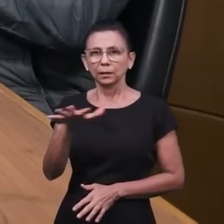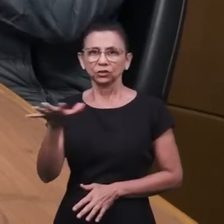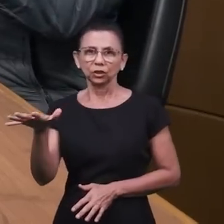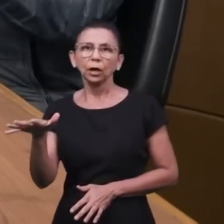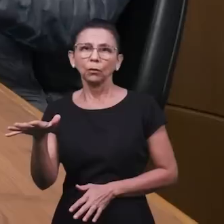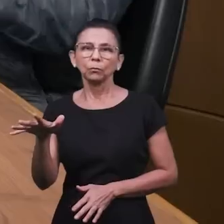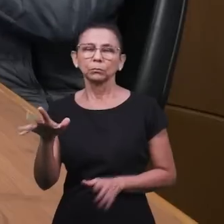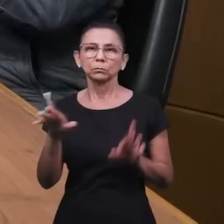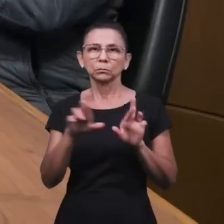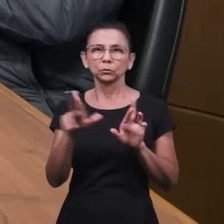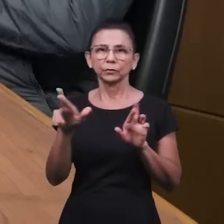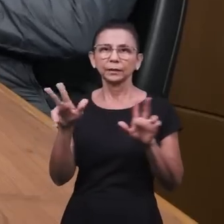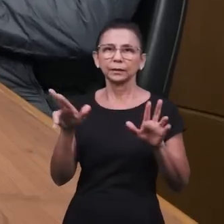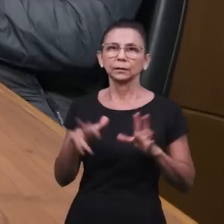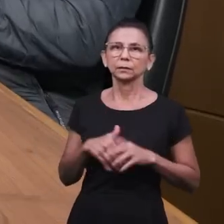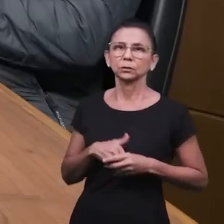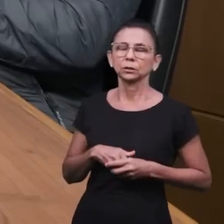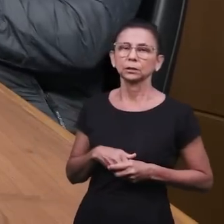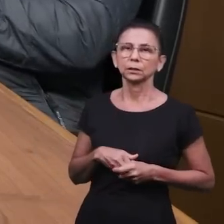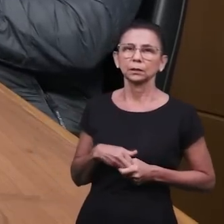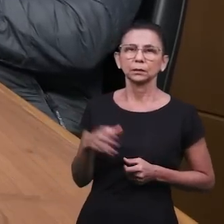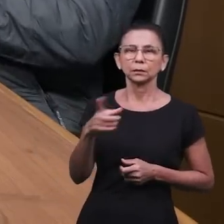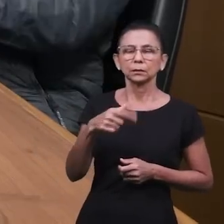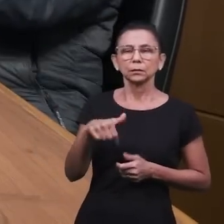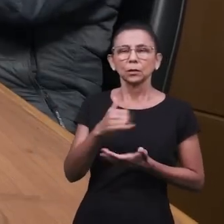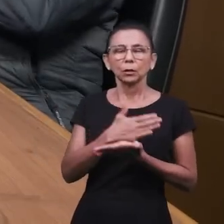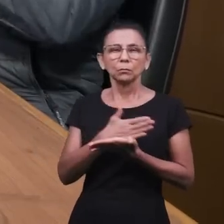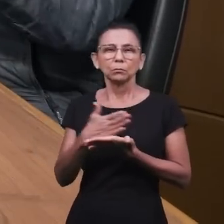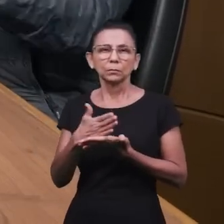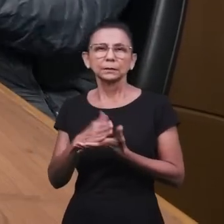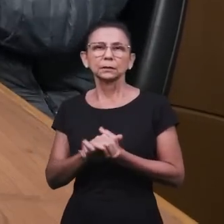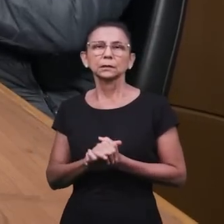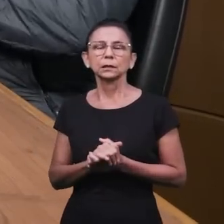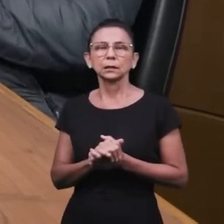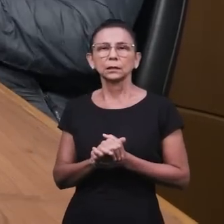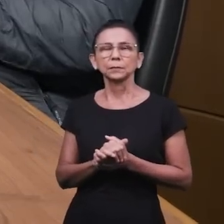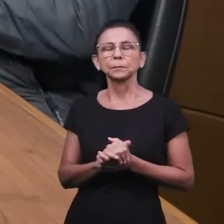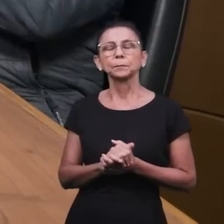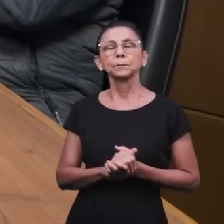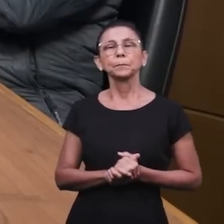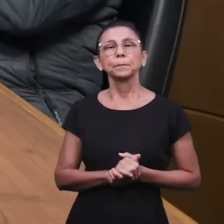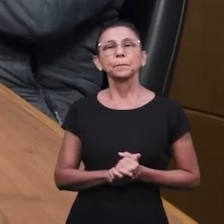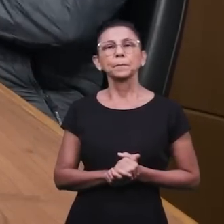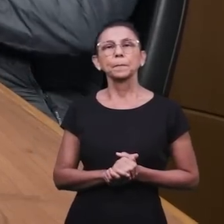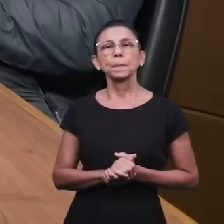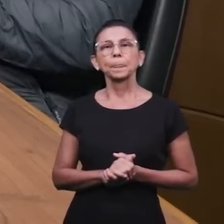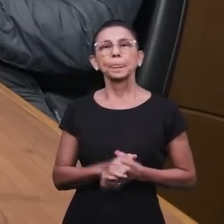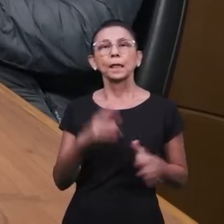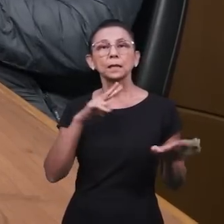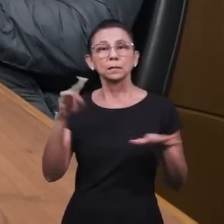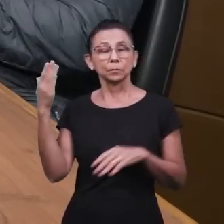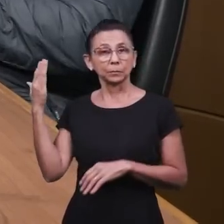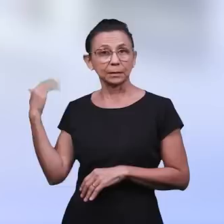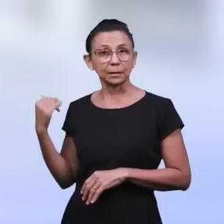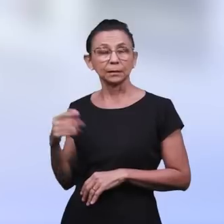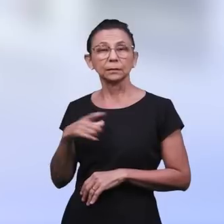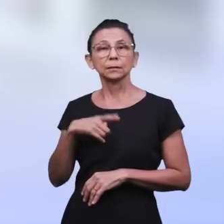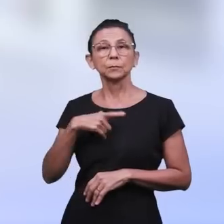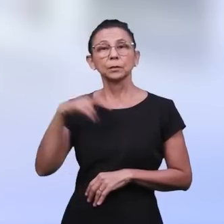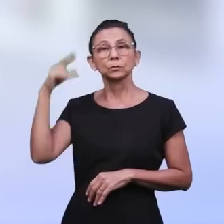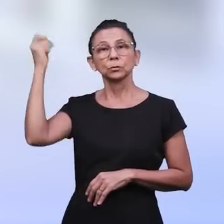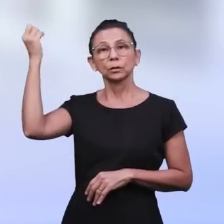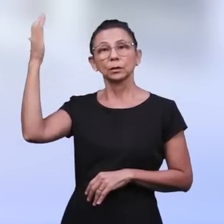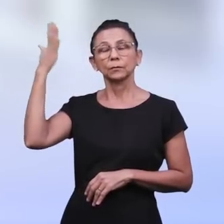E possibilidade de termos uns 2 trabalhos começando ali na redondeza, perto de Orlando. E tivemos também, semana passada,